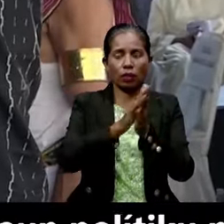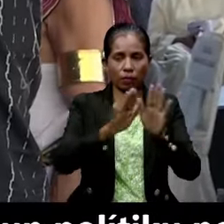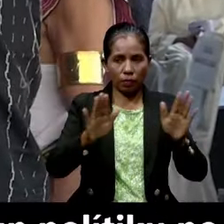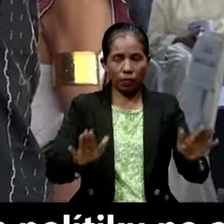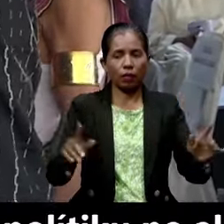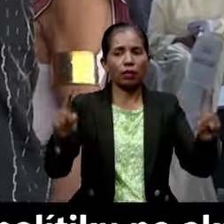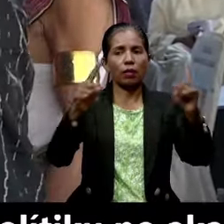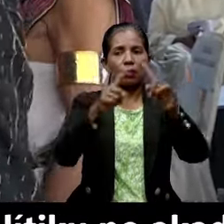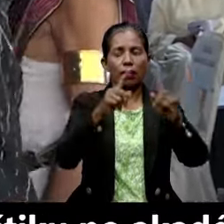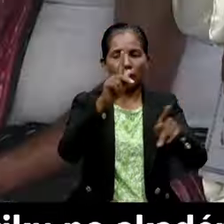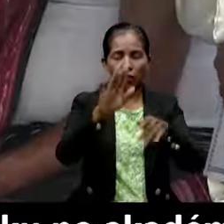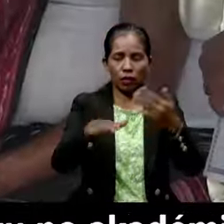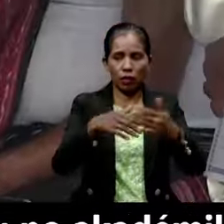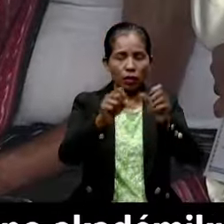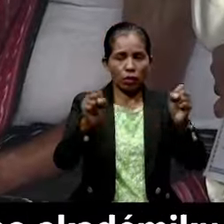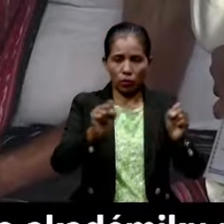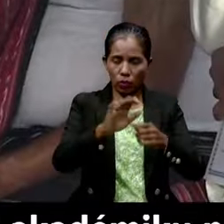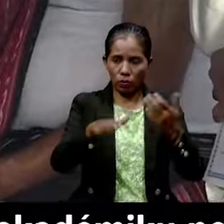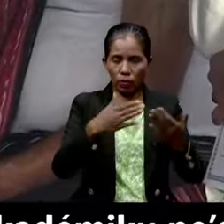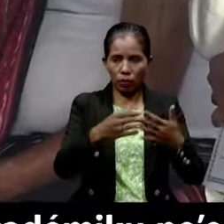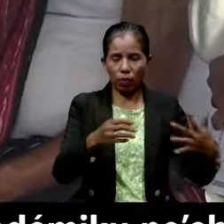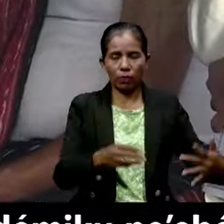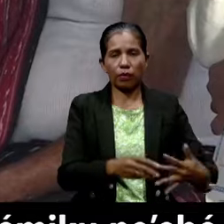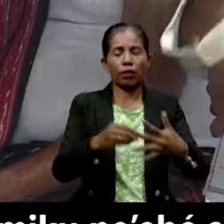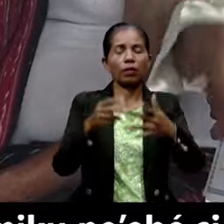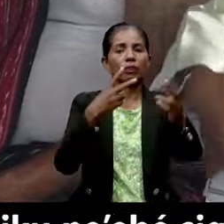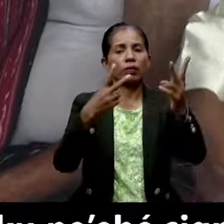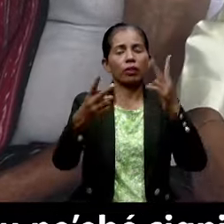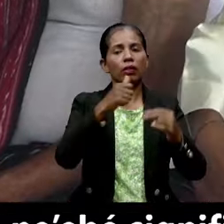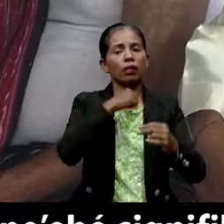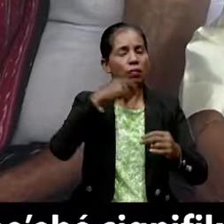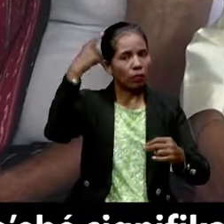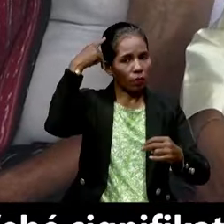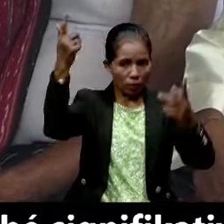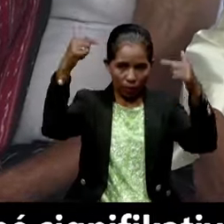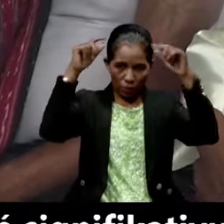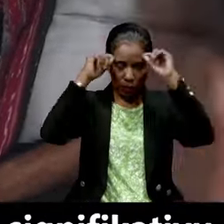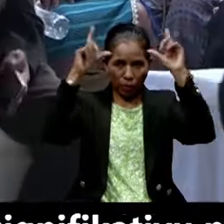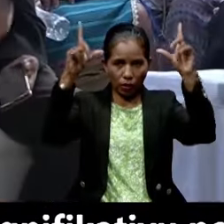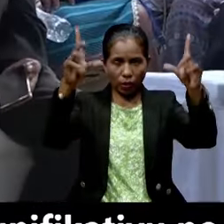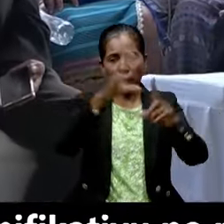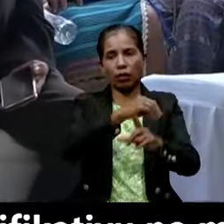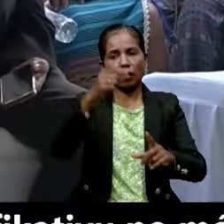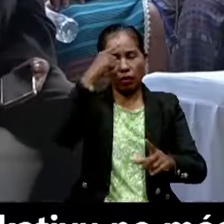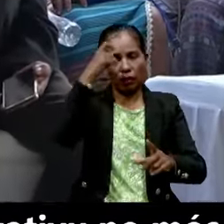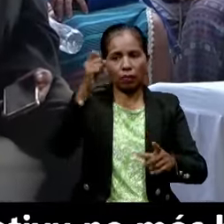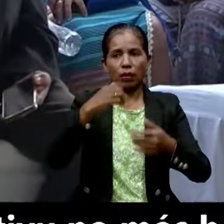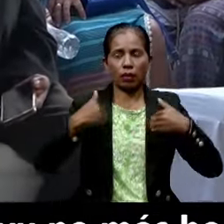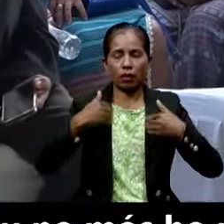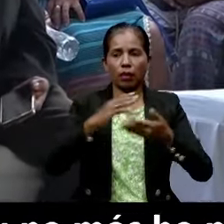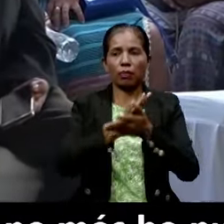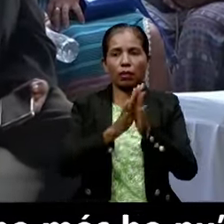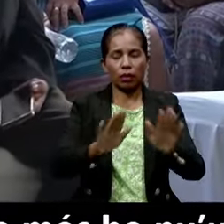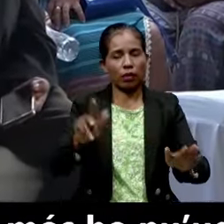ba comunidade ia suku laran liu-liu ia visita Papa Francisco mai Timor-Leste tamba ia paz ma governo